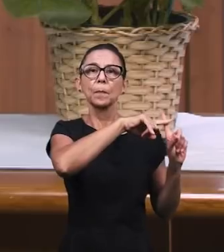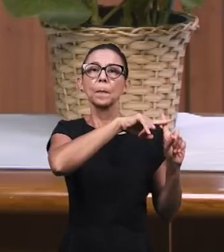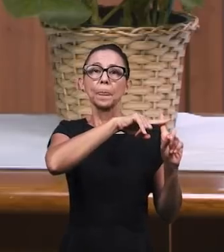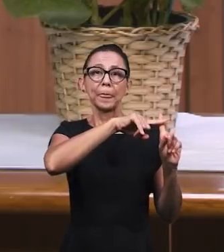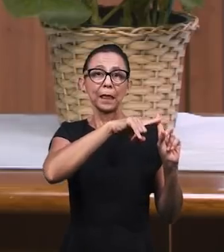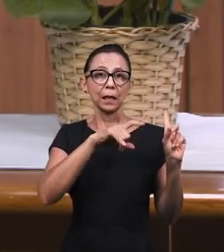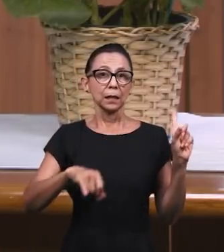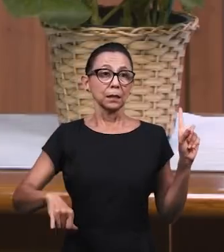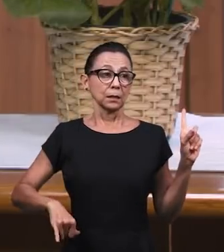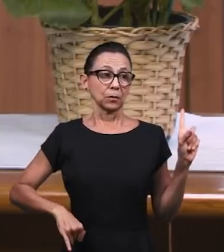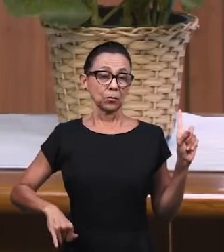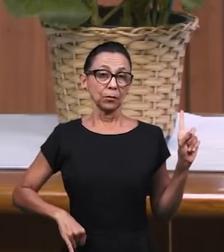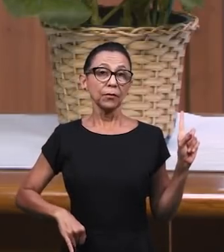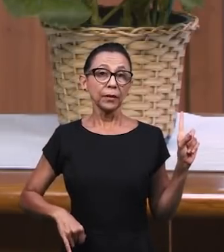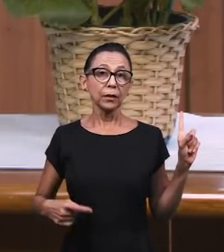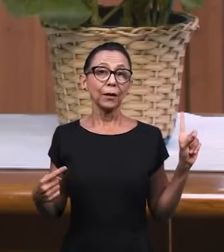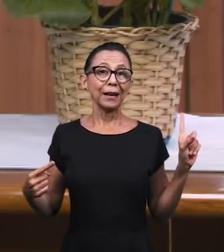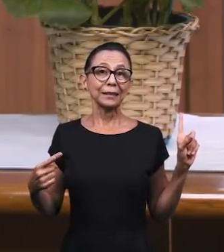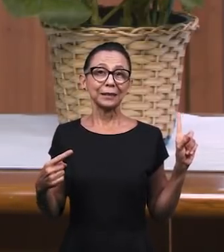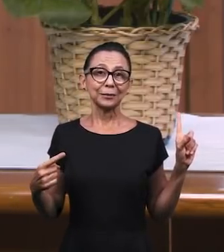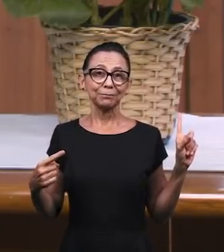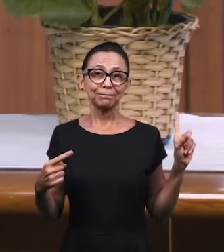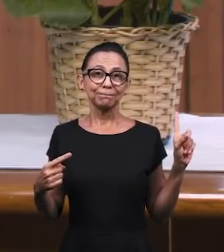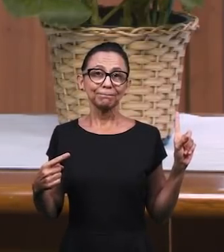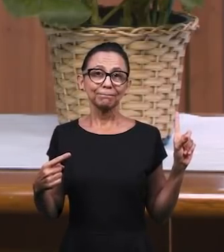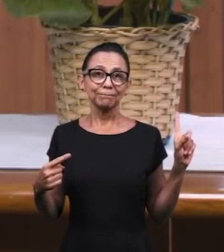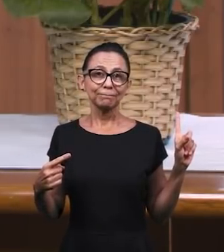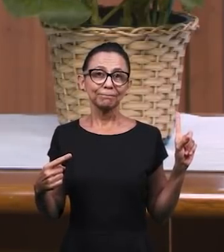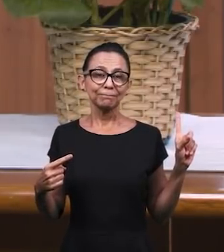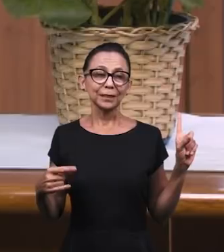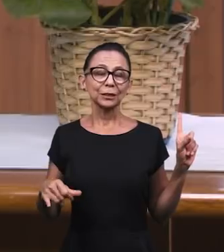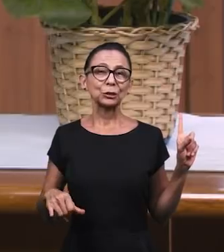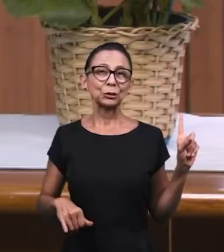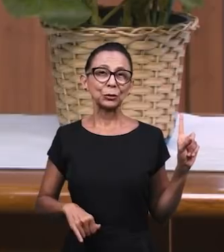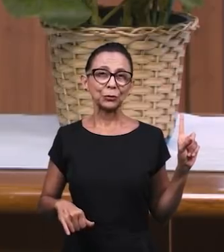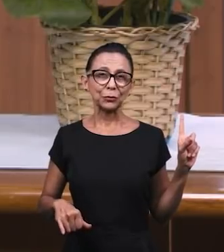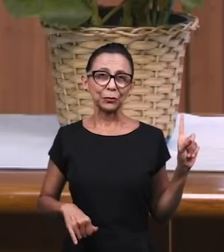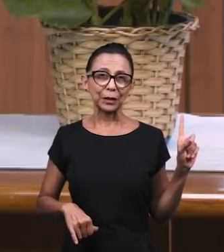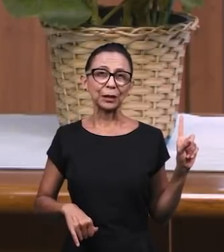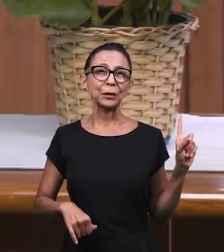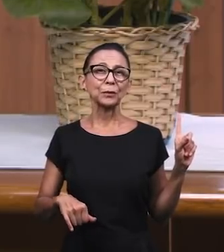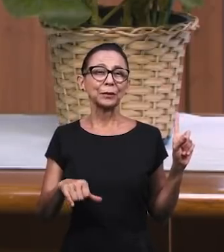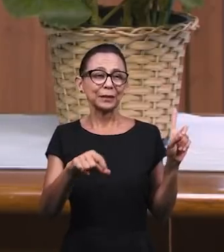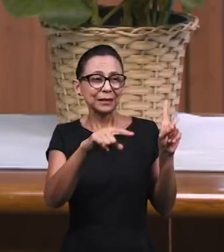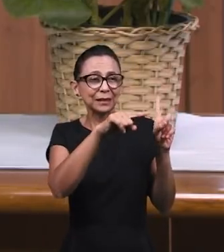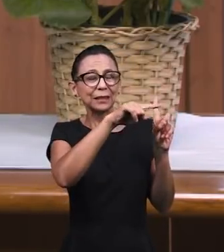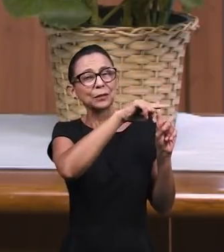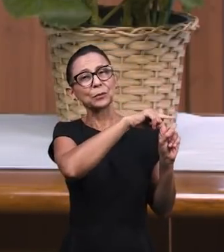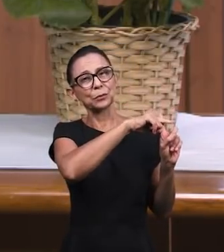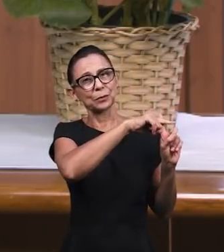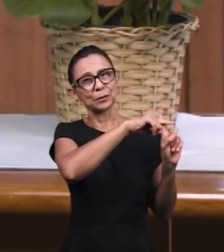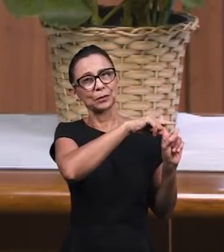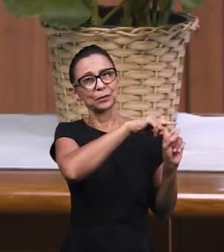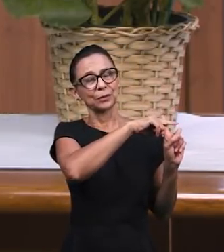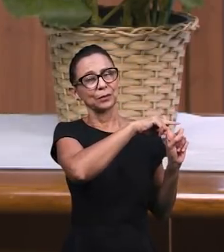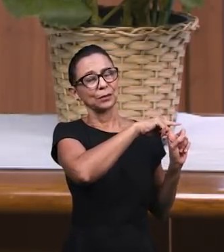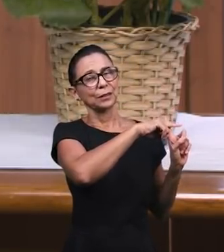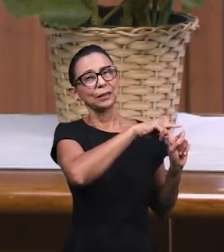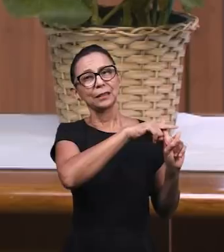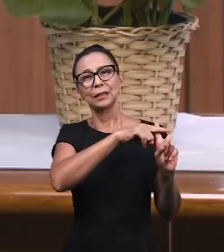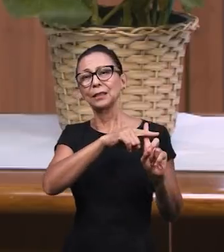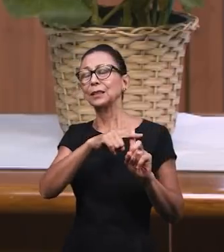teve de passar na cruz do Calvário. Foi o cálice. Naquela noite de quinta-feira, ele ora ao